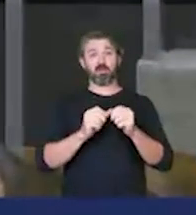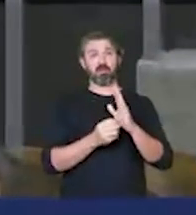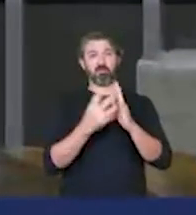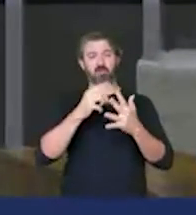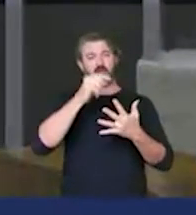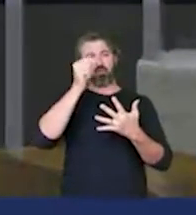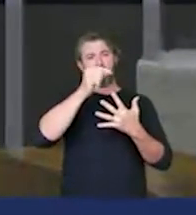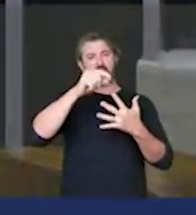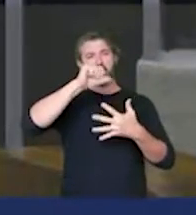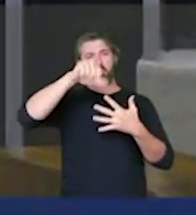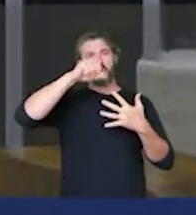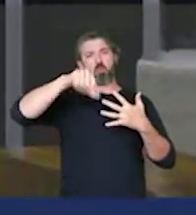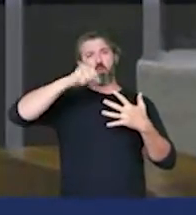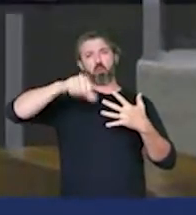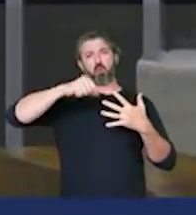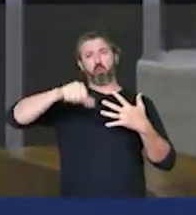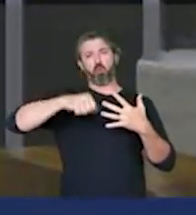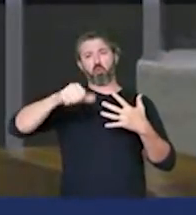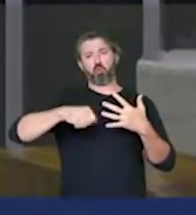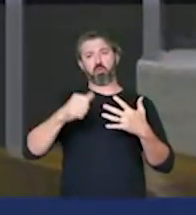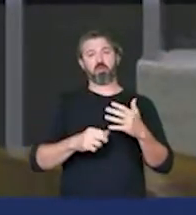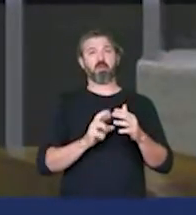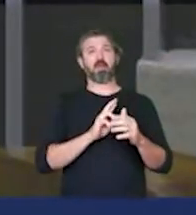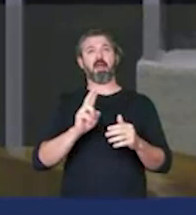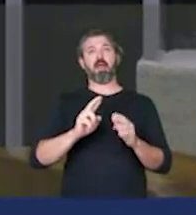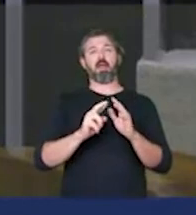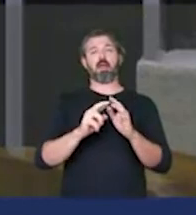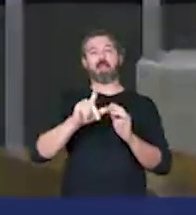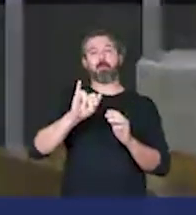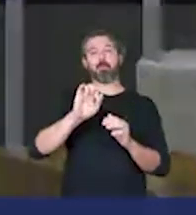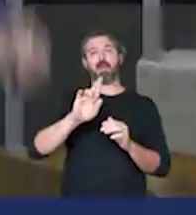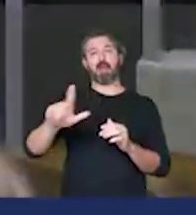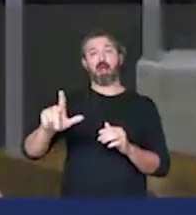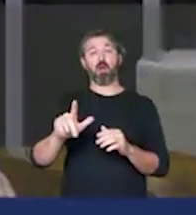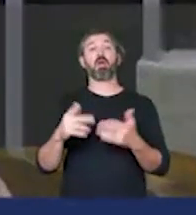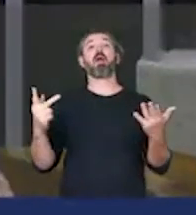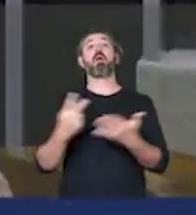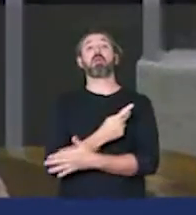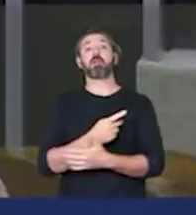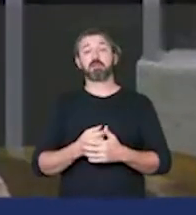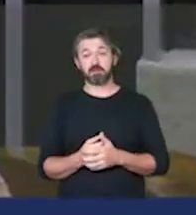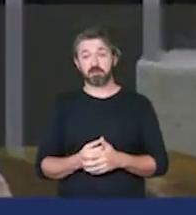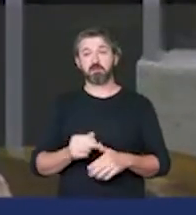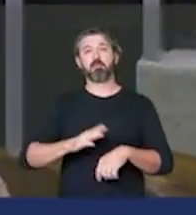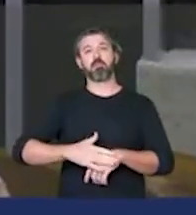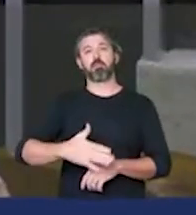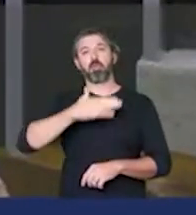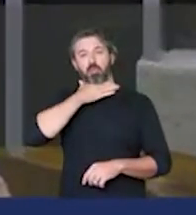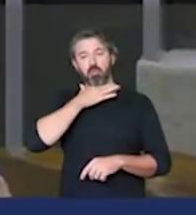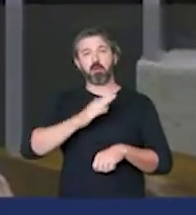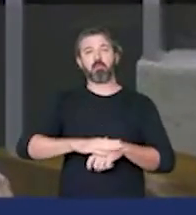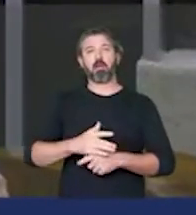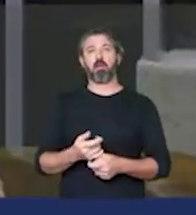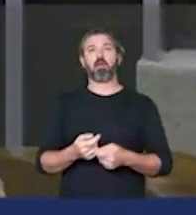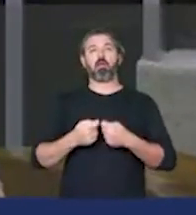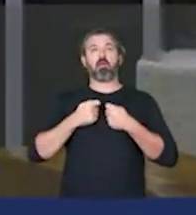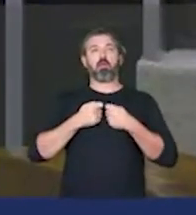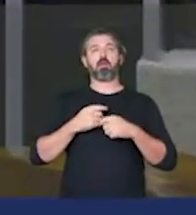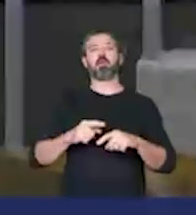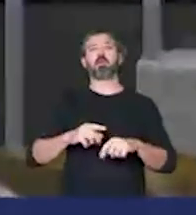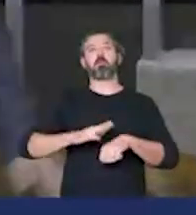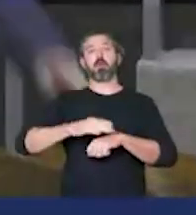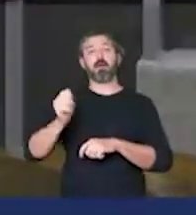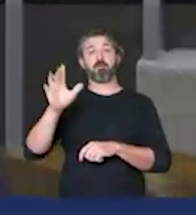uma série de mudanças do fundamentalismo liberal e qual é o resultado? Mais recessão, mais desemprego,